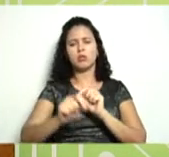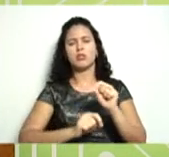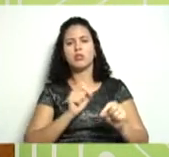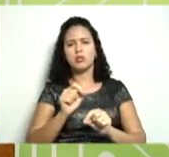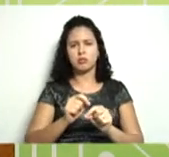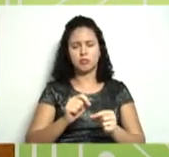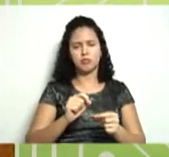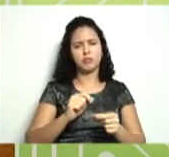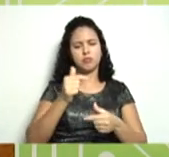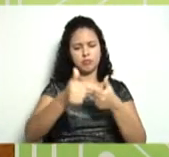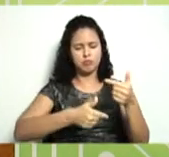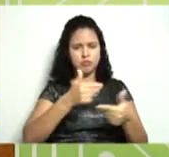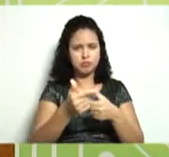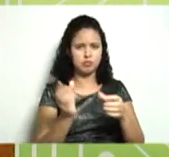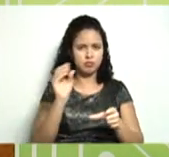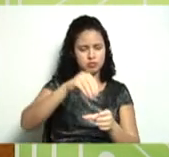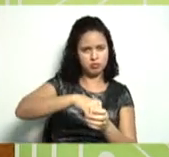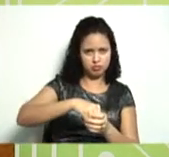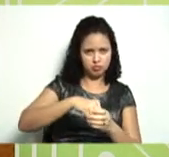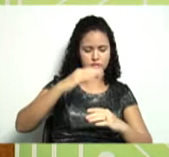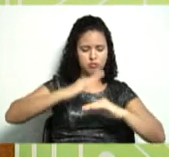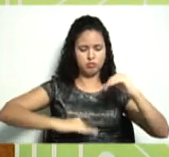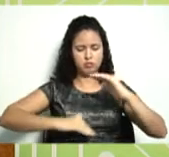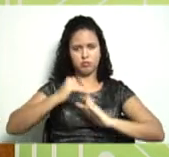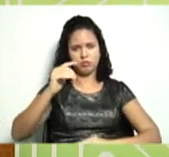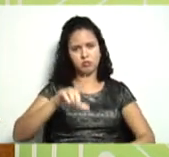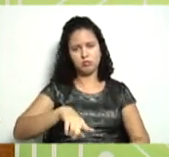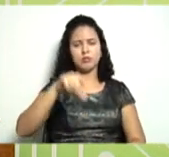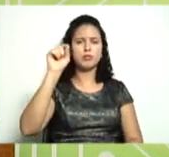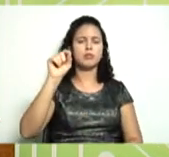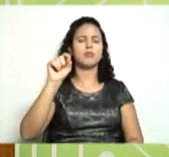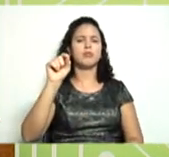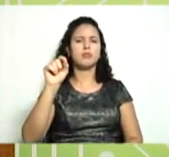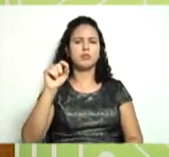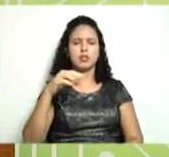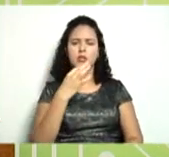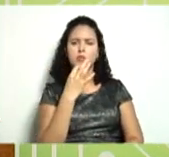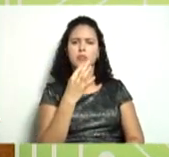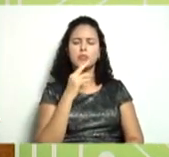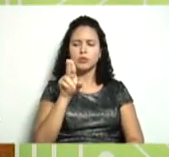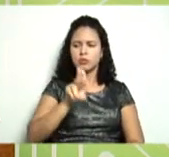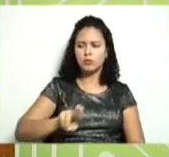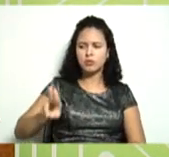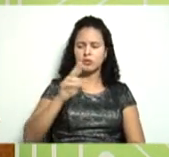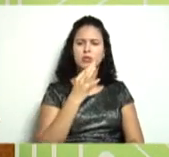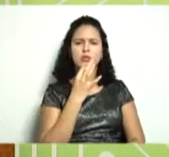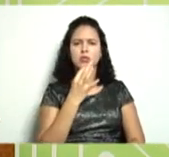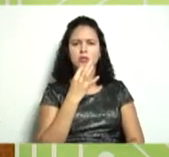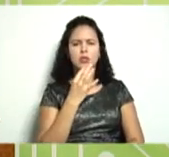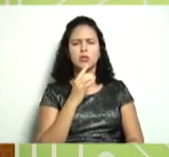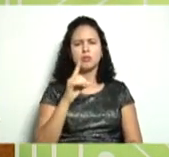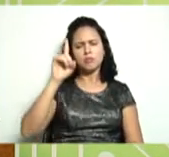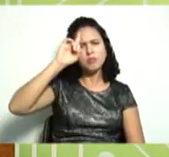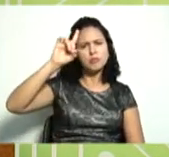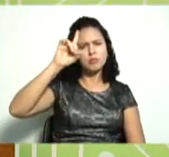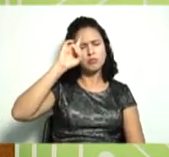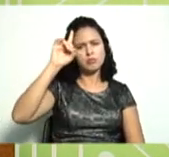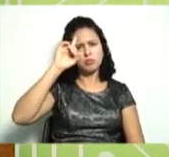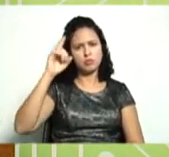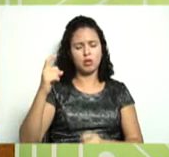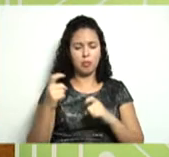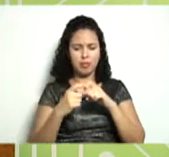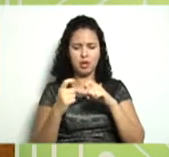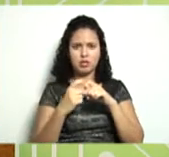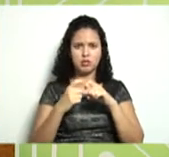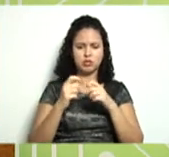na profissão que foi escolhida. Ela, olha, ela utiliza os conhecimentos do dia a dia lá no atendimento médico para